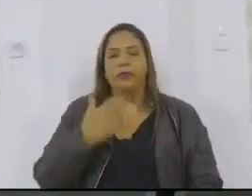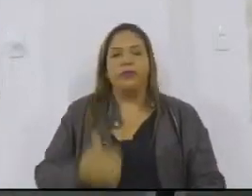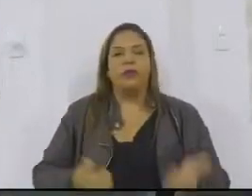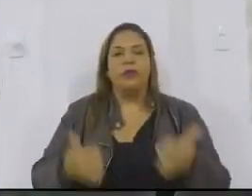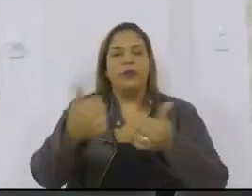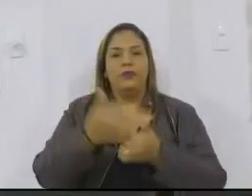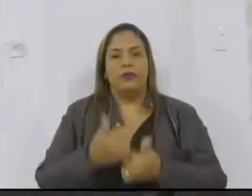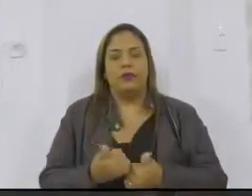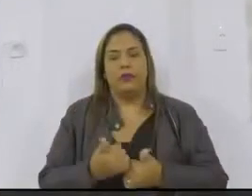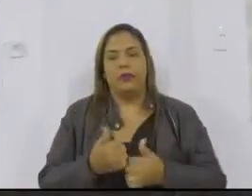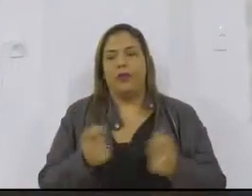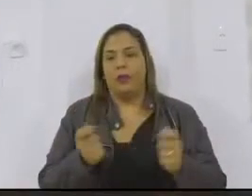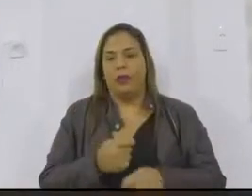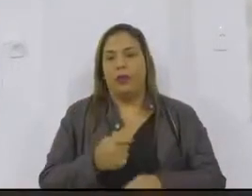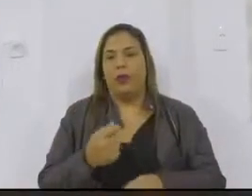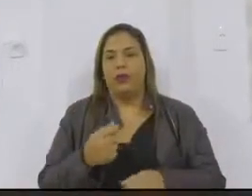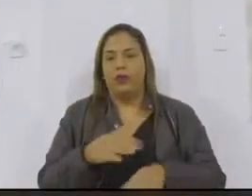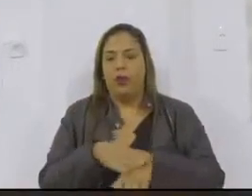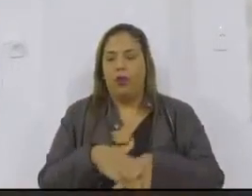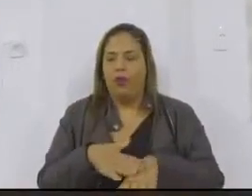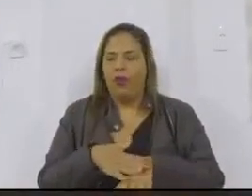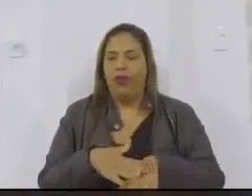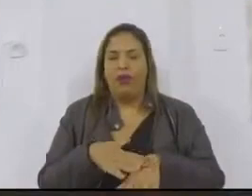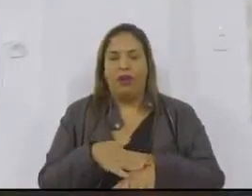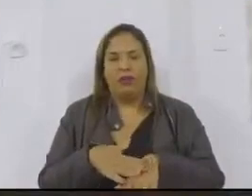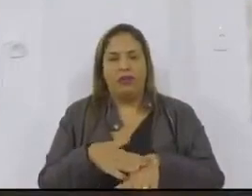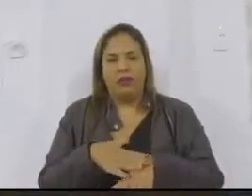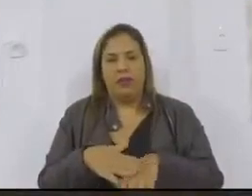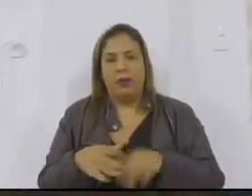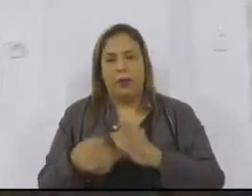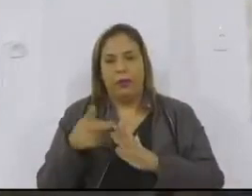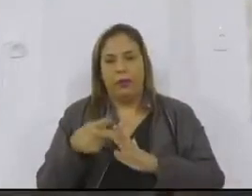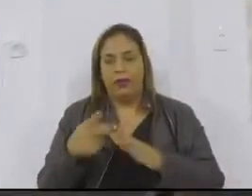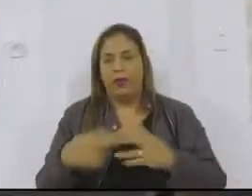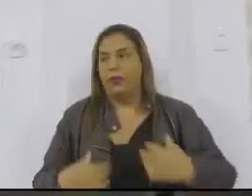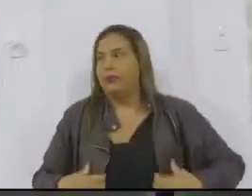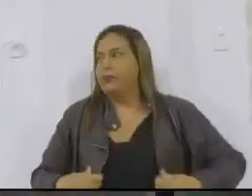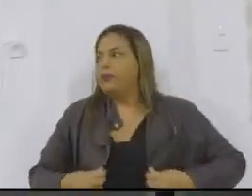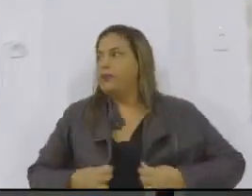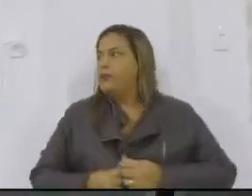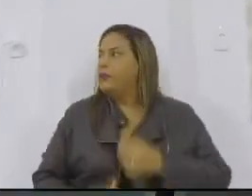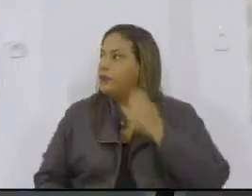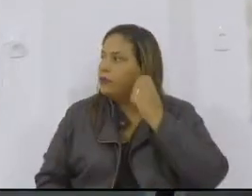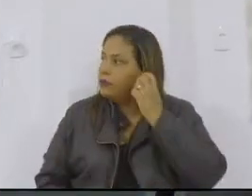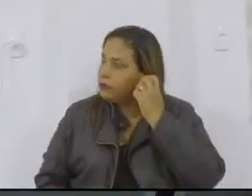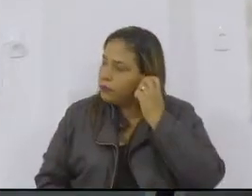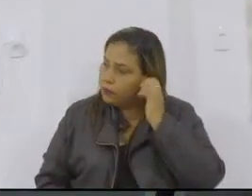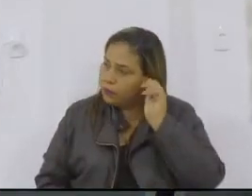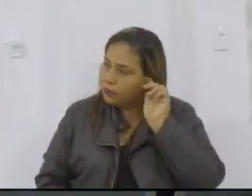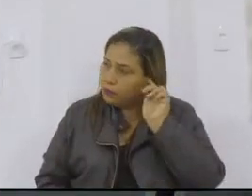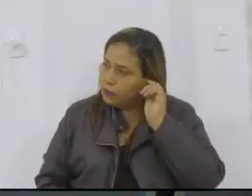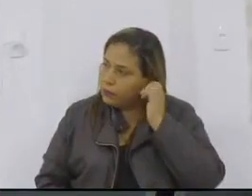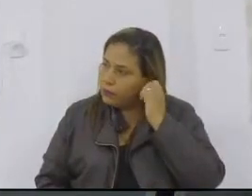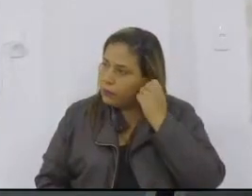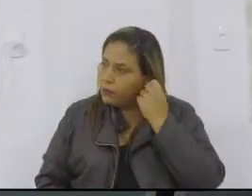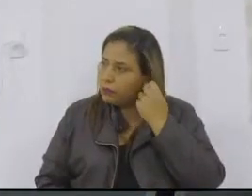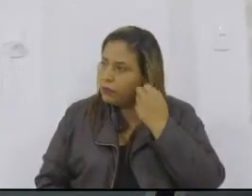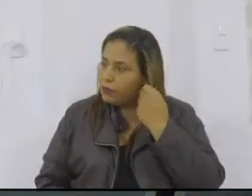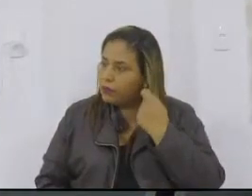para discutir as proposições. Obrigado,